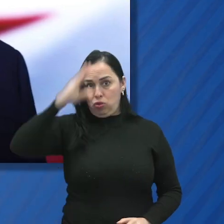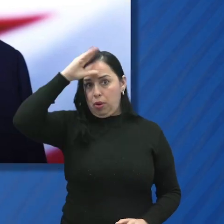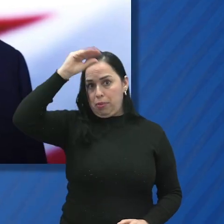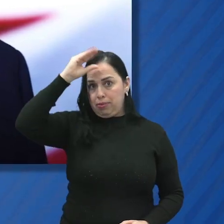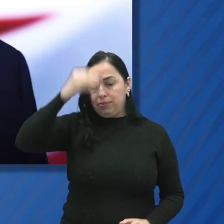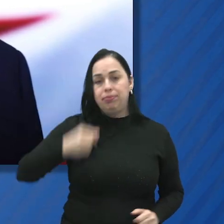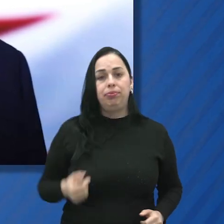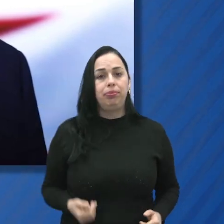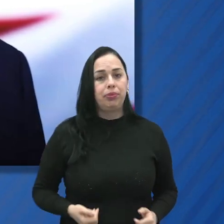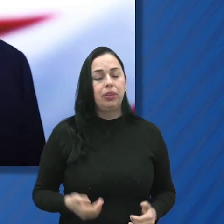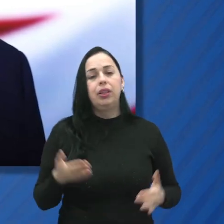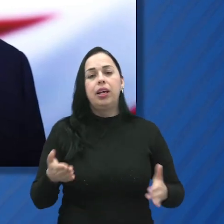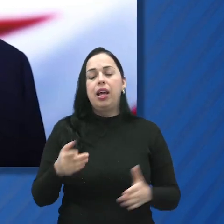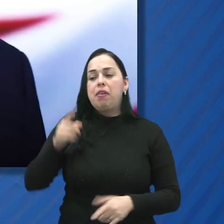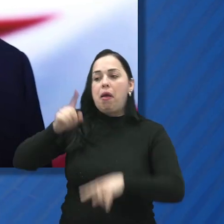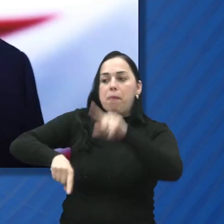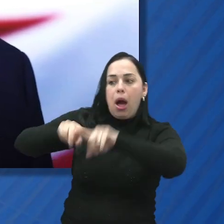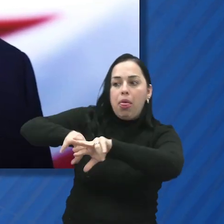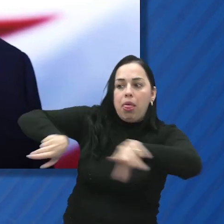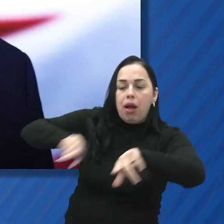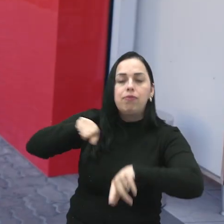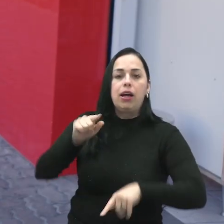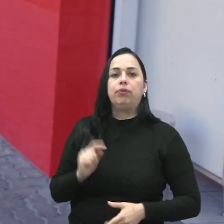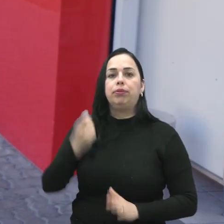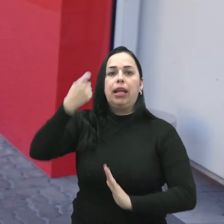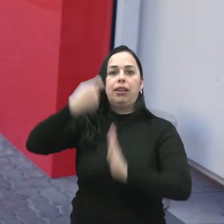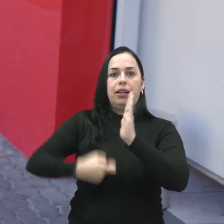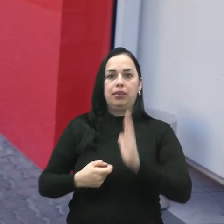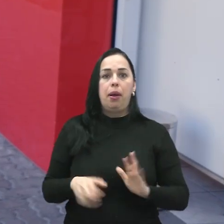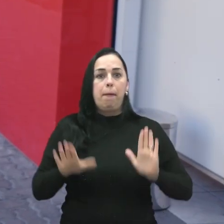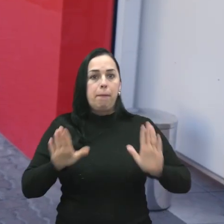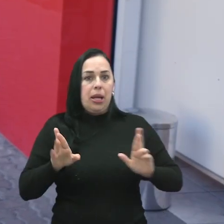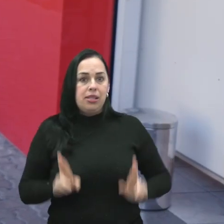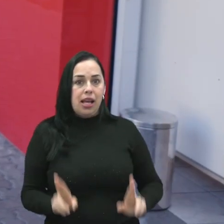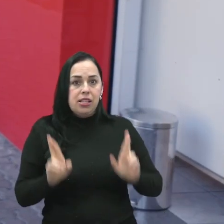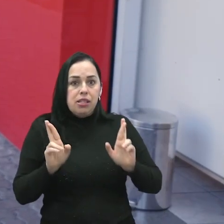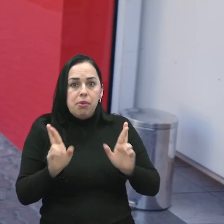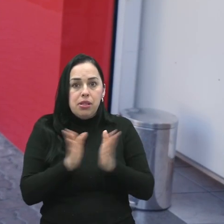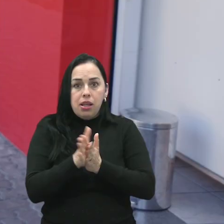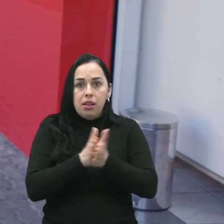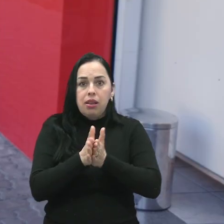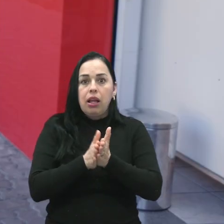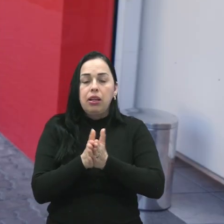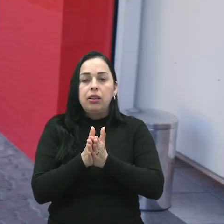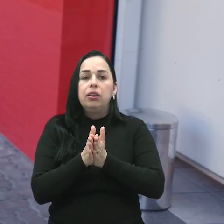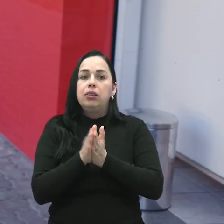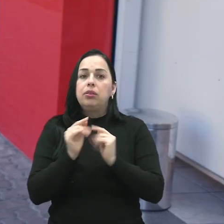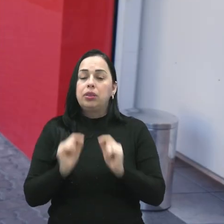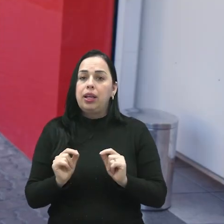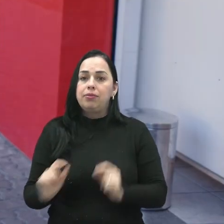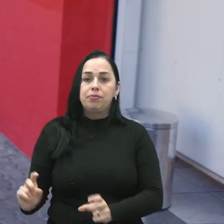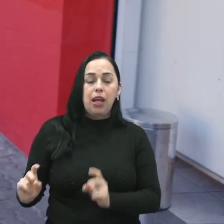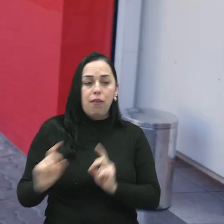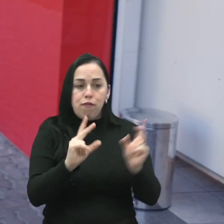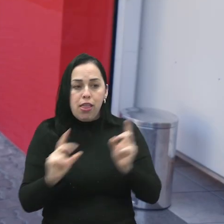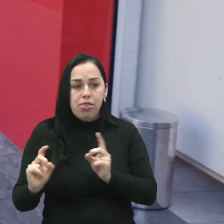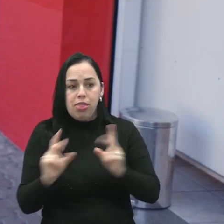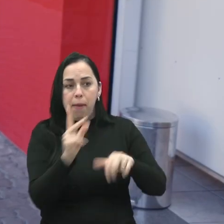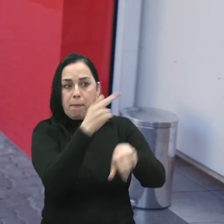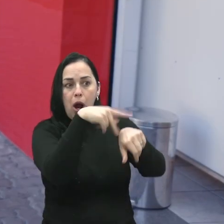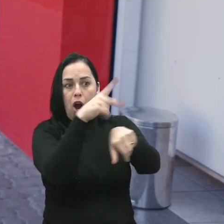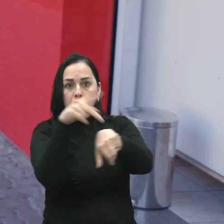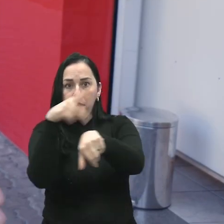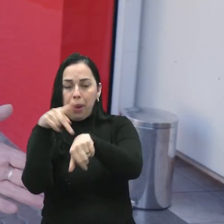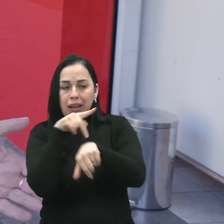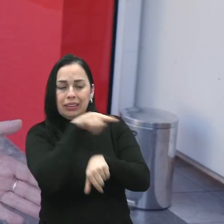Donald Trump, aos produtos brasileiros. A expectativa dos economistas é que a exportação do produto para o